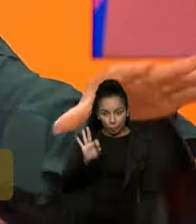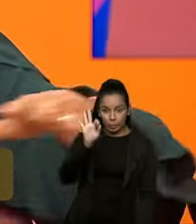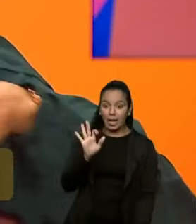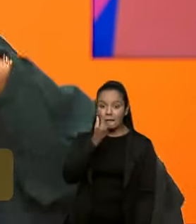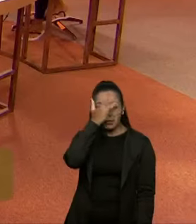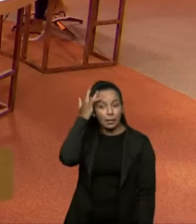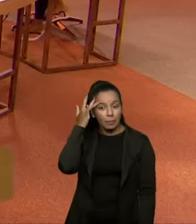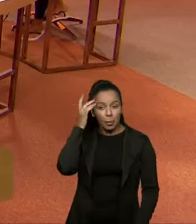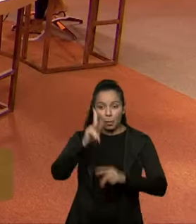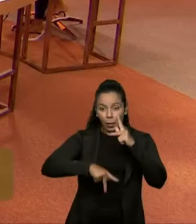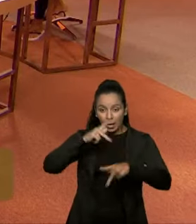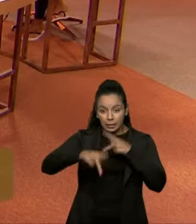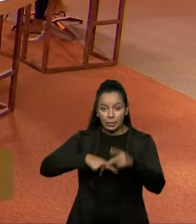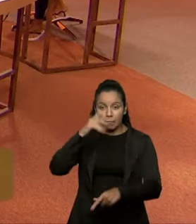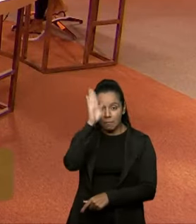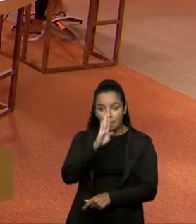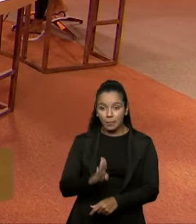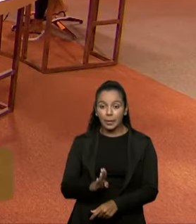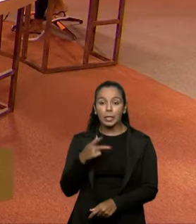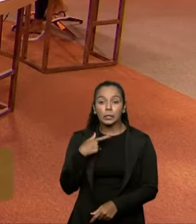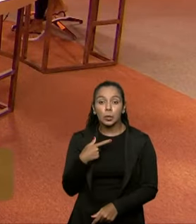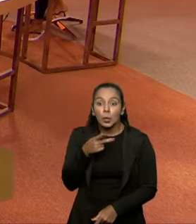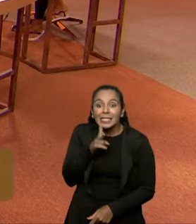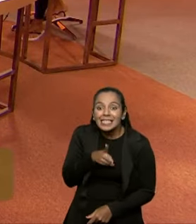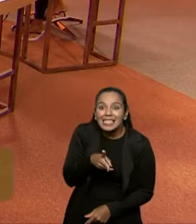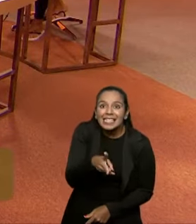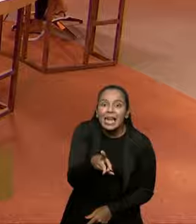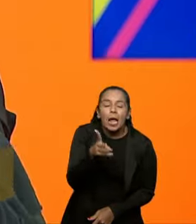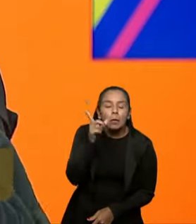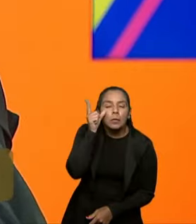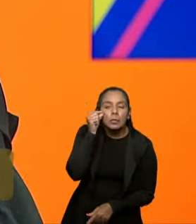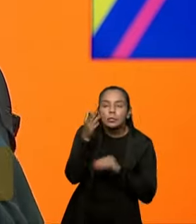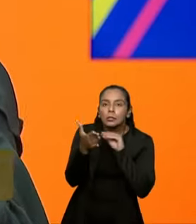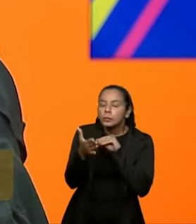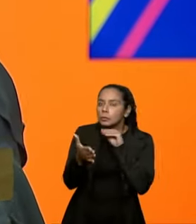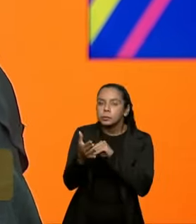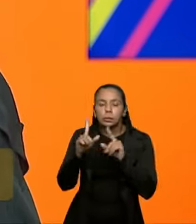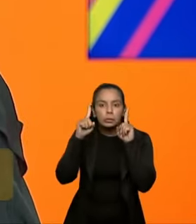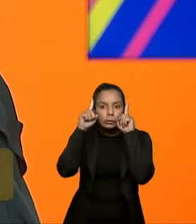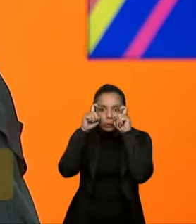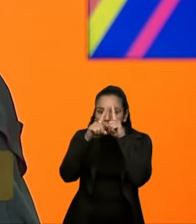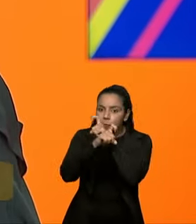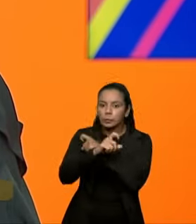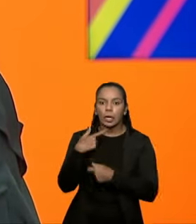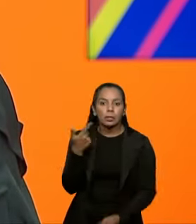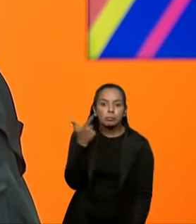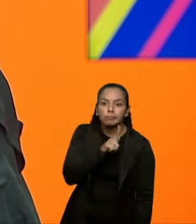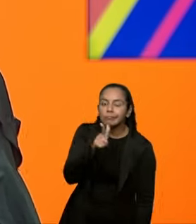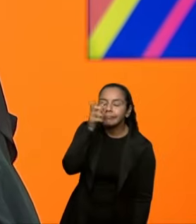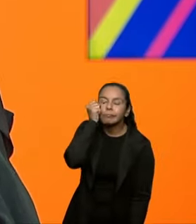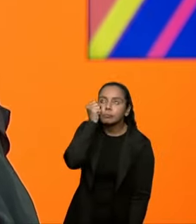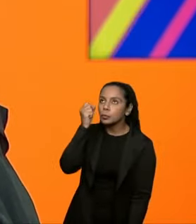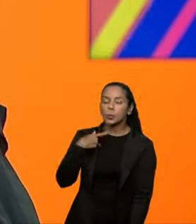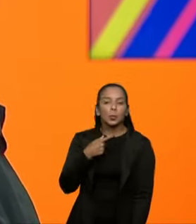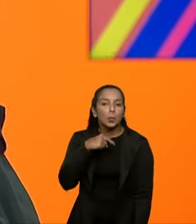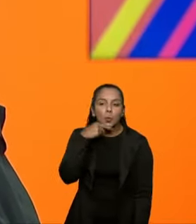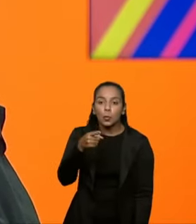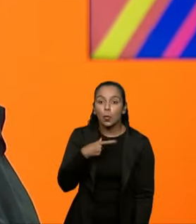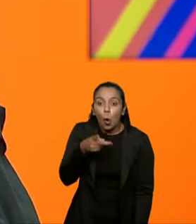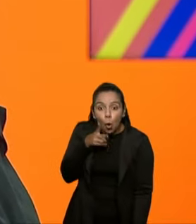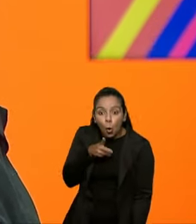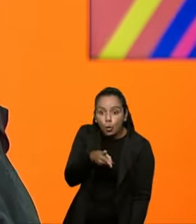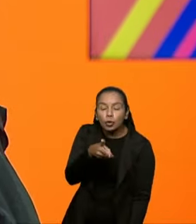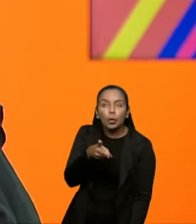insônia, todos nós aqui já tivemos insônia, mas insônia crônica, dificuldade para pegar no sono, dificuldade para manter